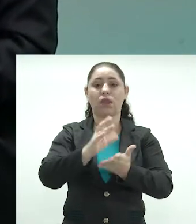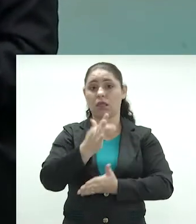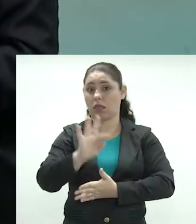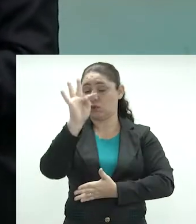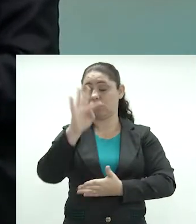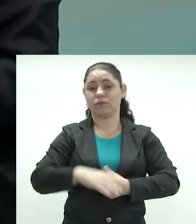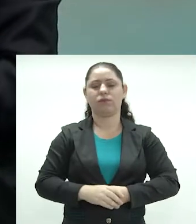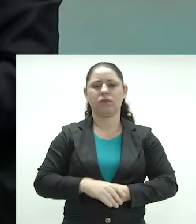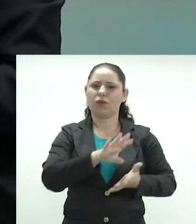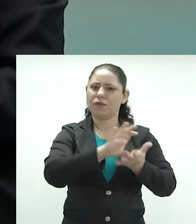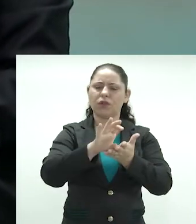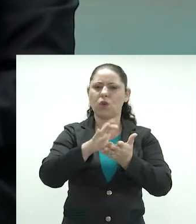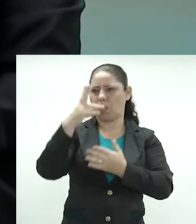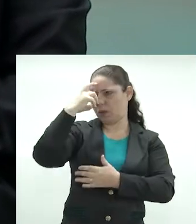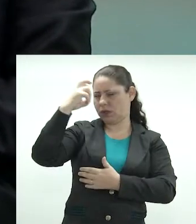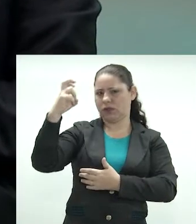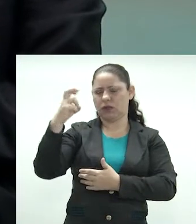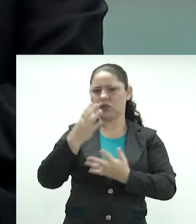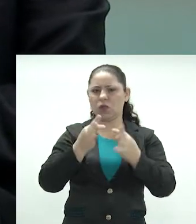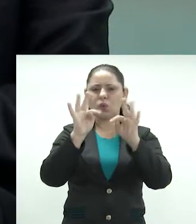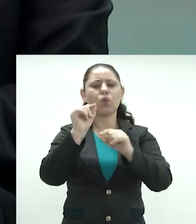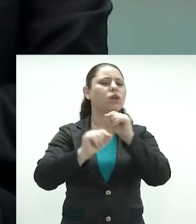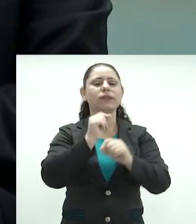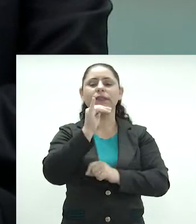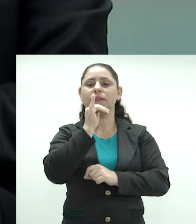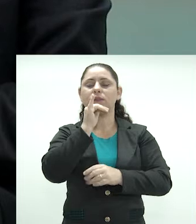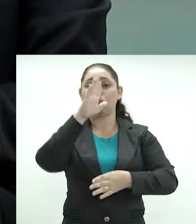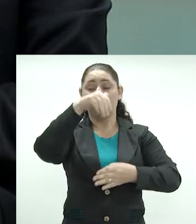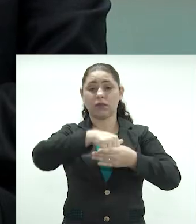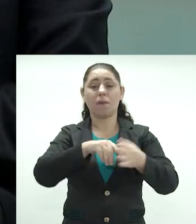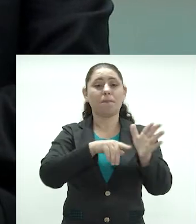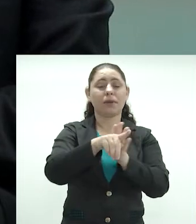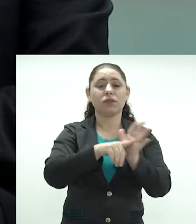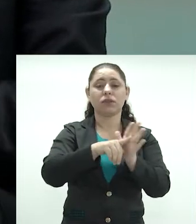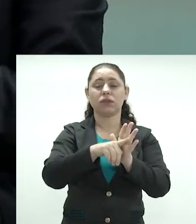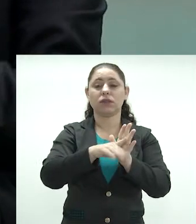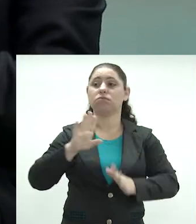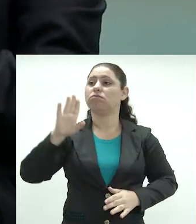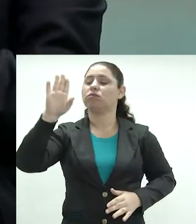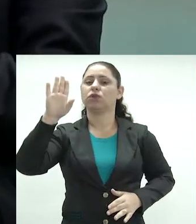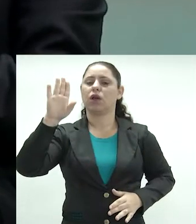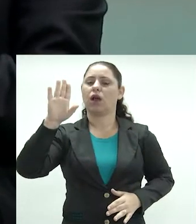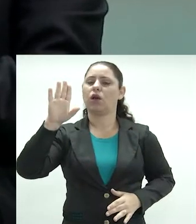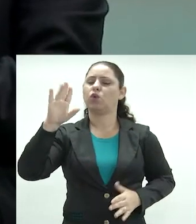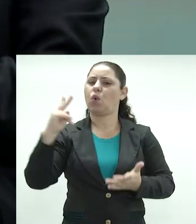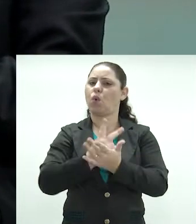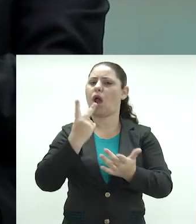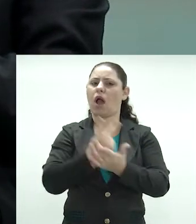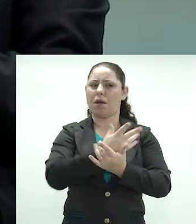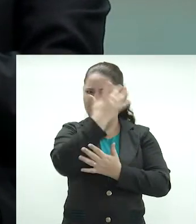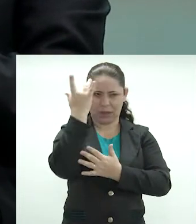nacional hoje em investimento em tecnologia. Nós estamos investindo em inteligência artificial. Por exemplo, nas eleições agora, pesquisa de candidatos ficha